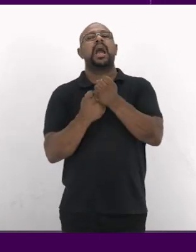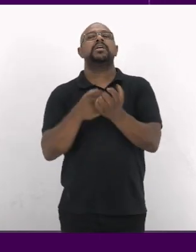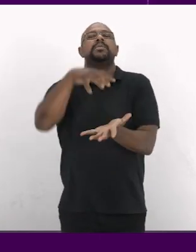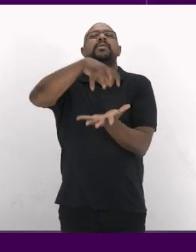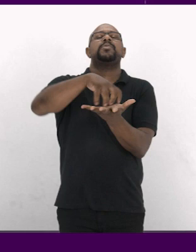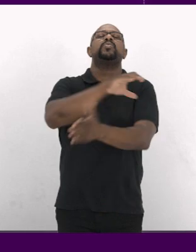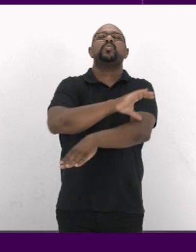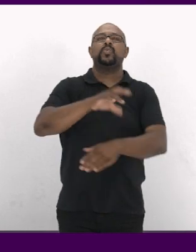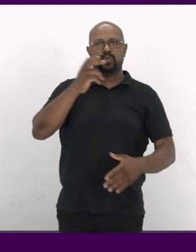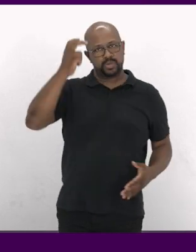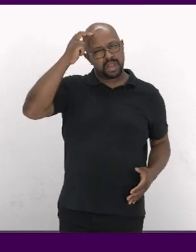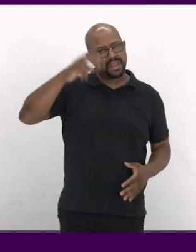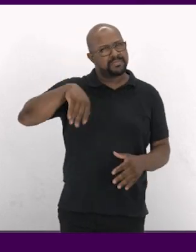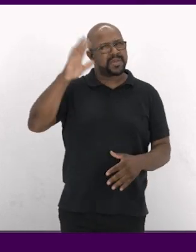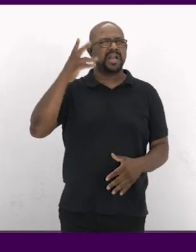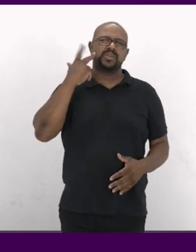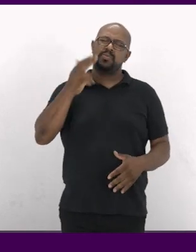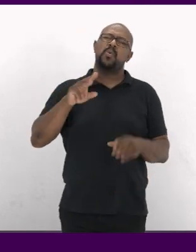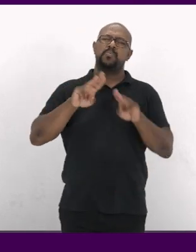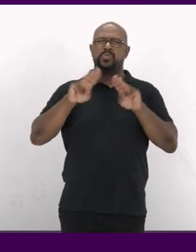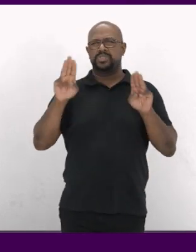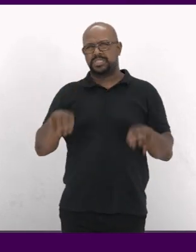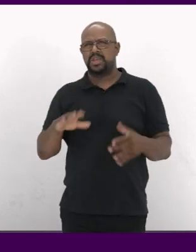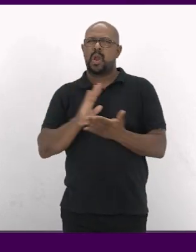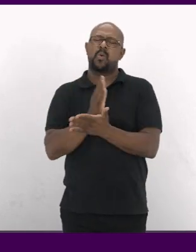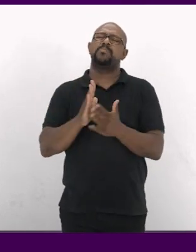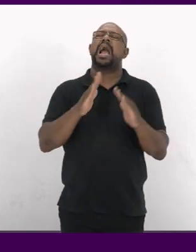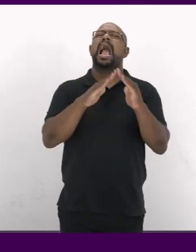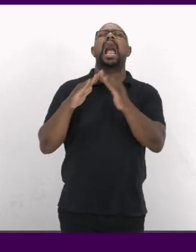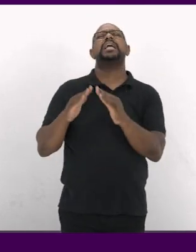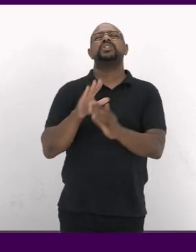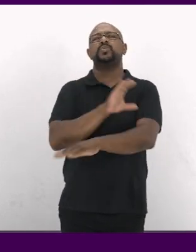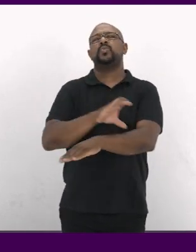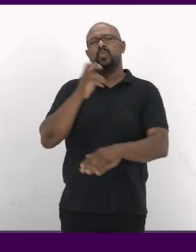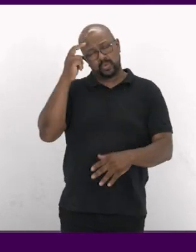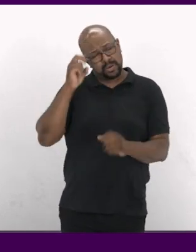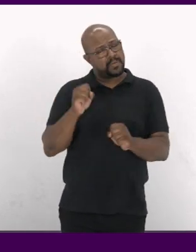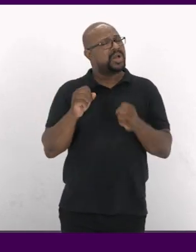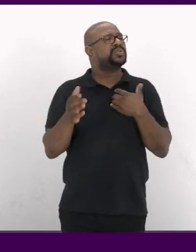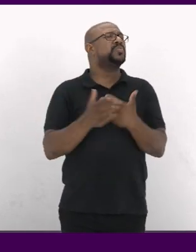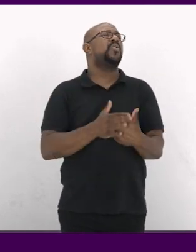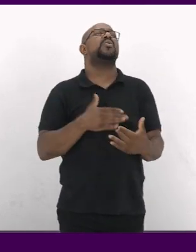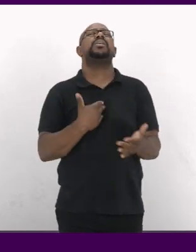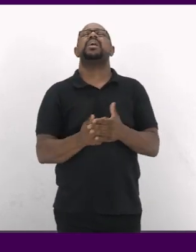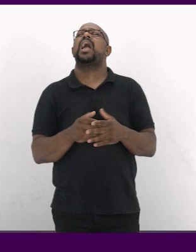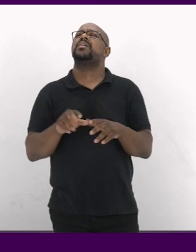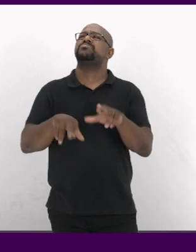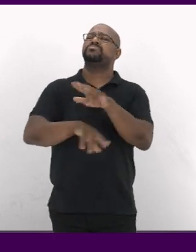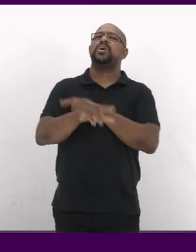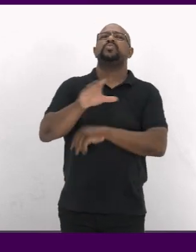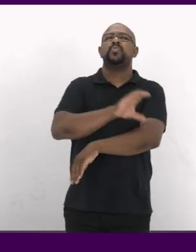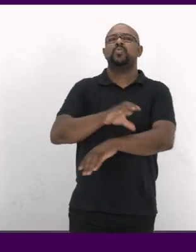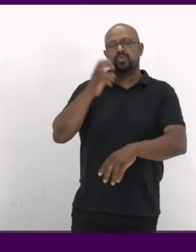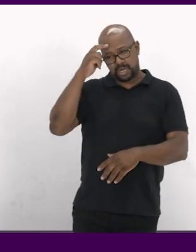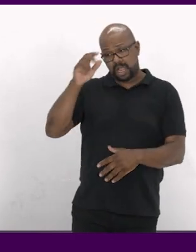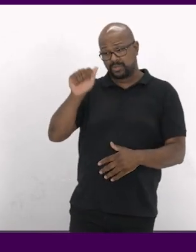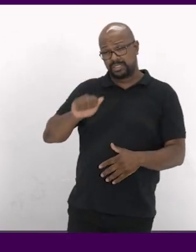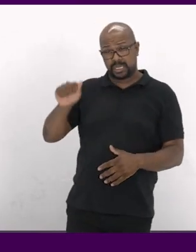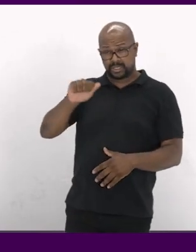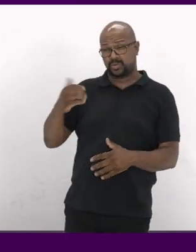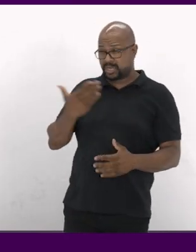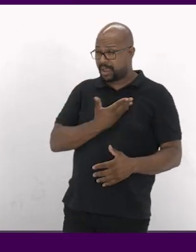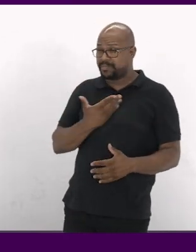apoiarem o equipamento cultural. É mais comum com museus e algumas casas de cultura, mas podem existir em qualquer espaço cultural. Uma